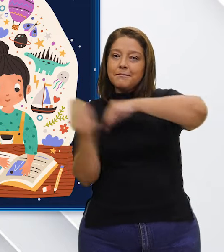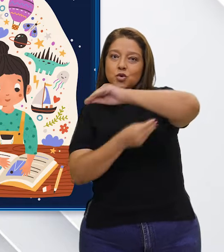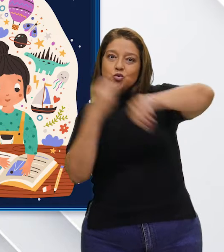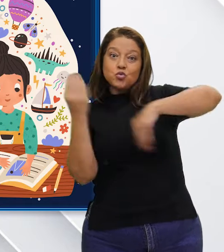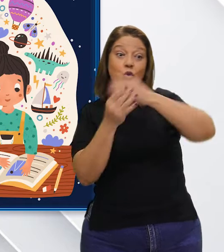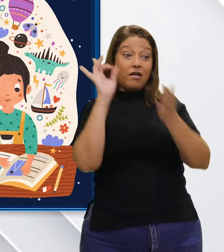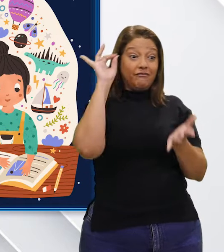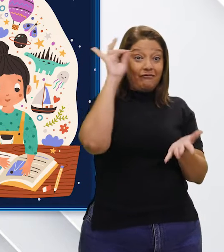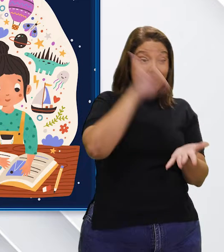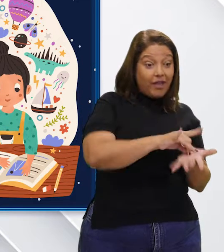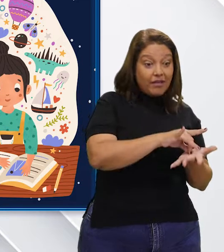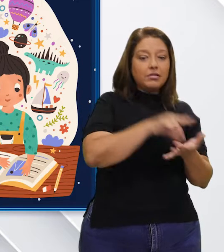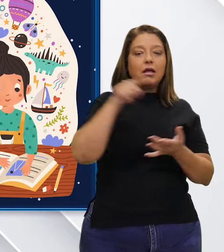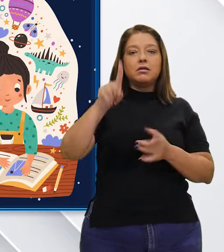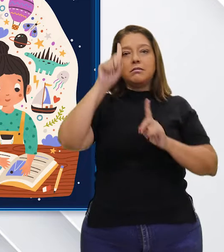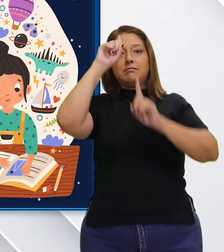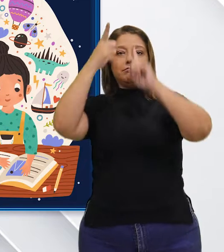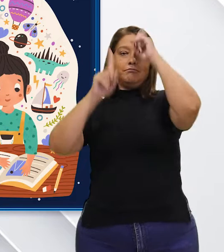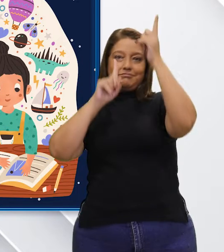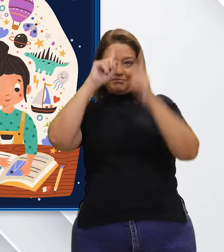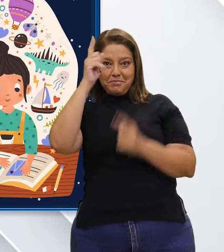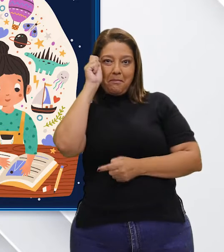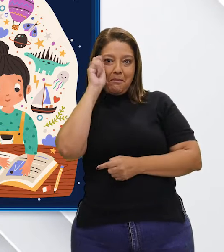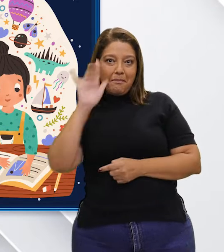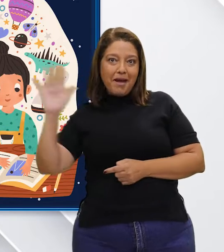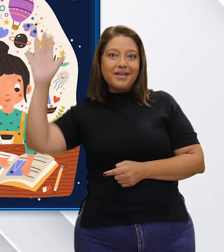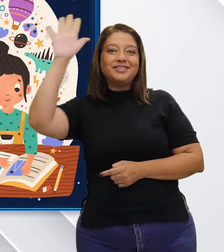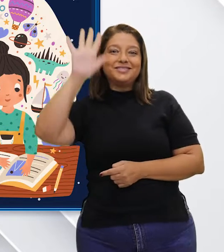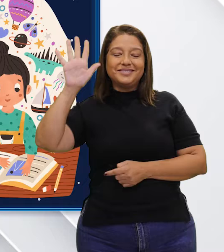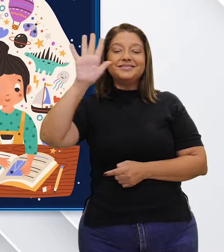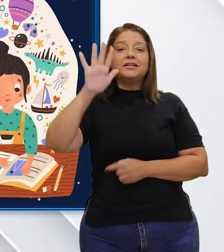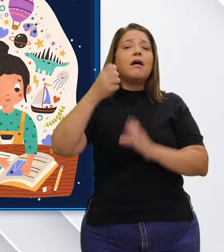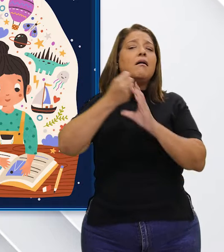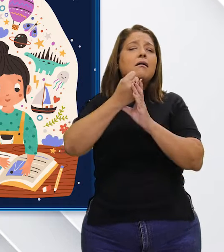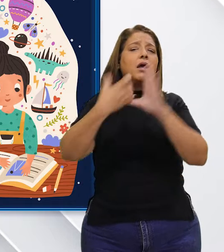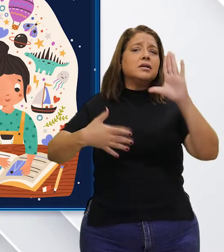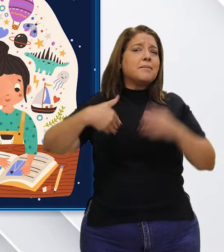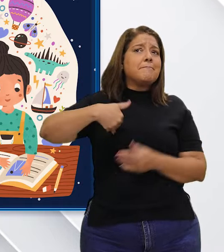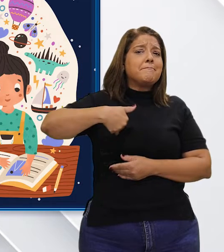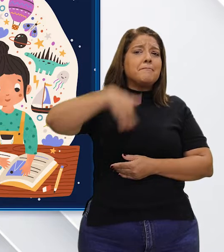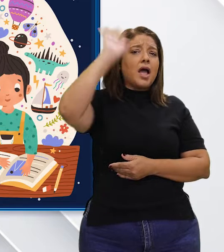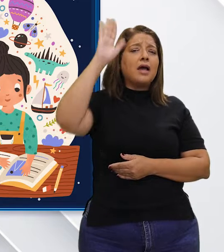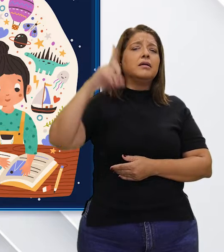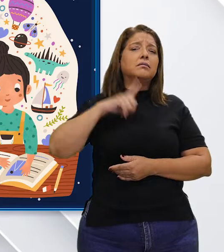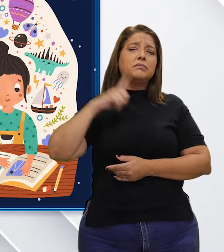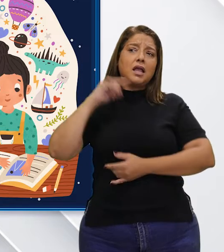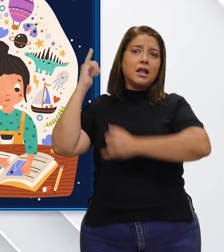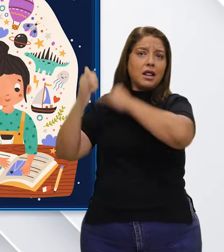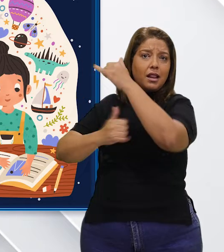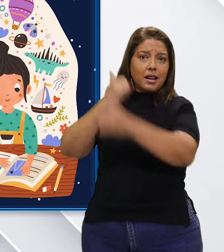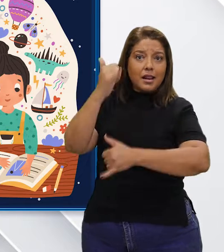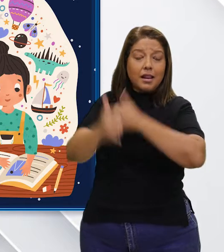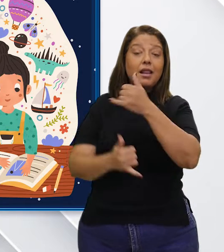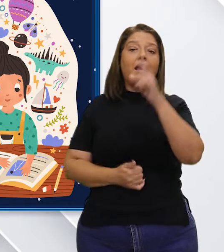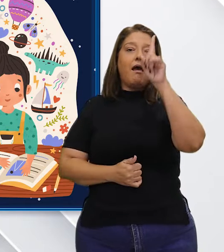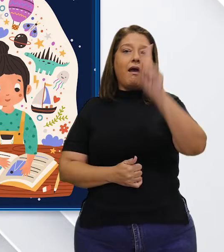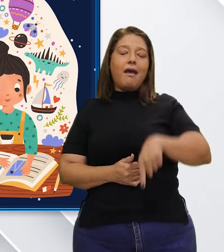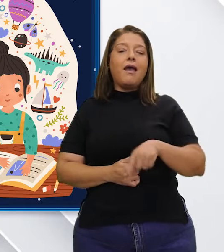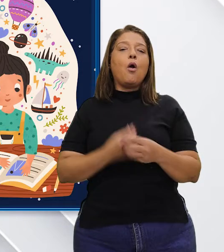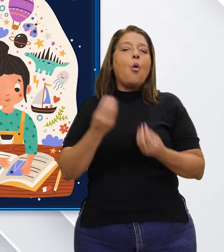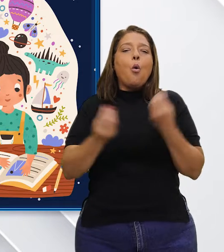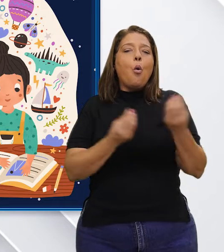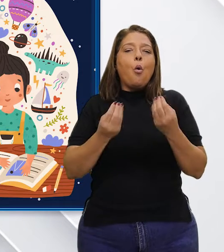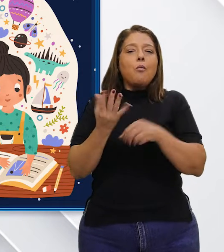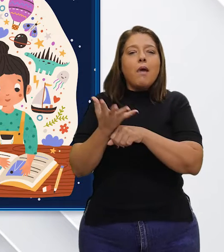entre realidade e imaginação. Uma das características mais intrigantes das lendas é